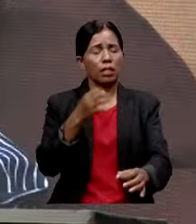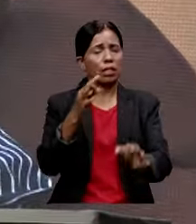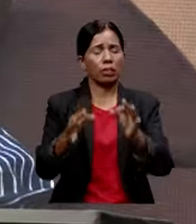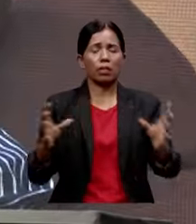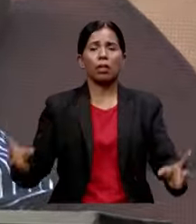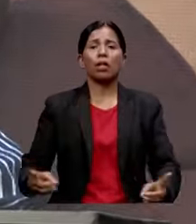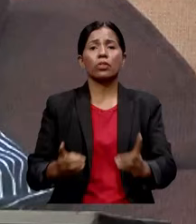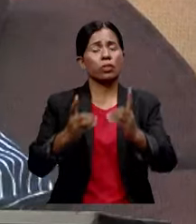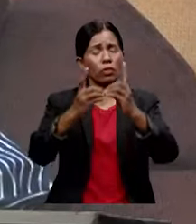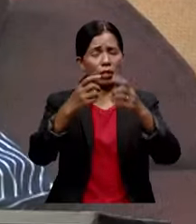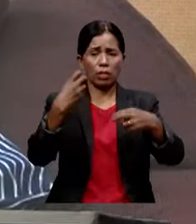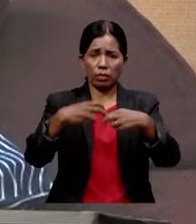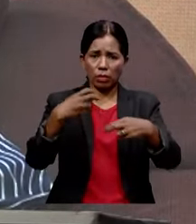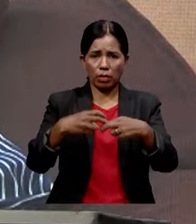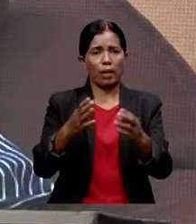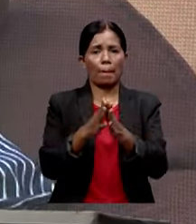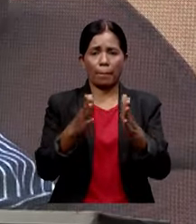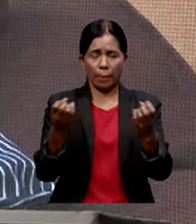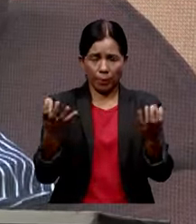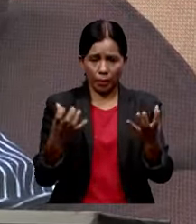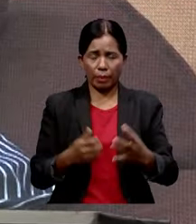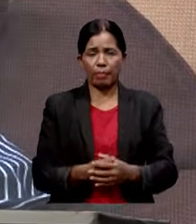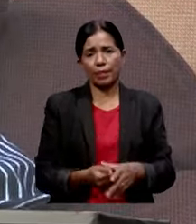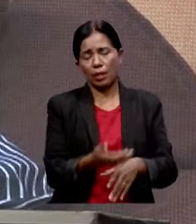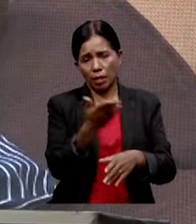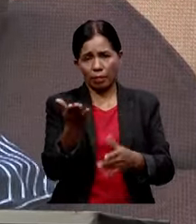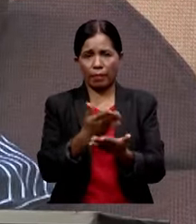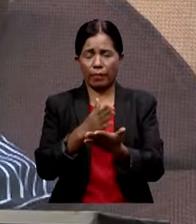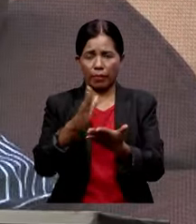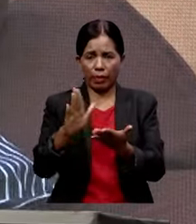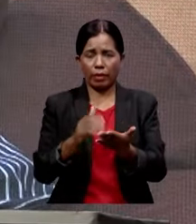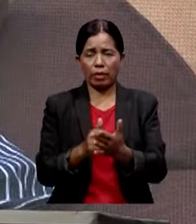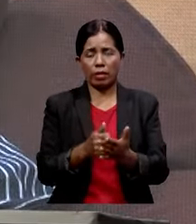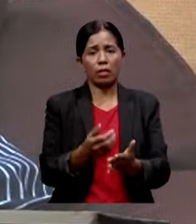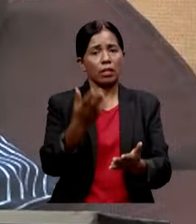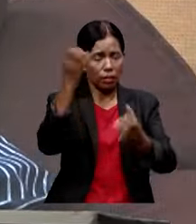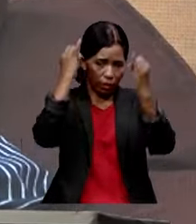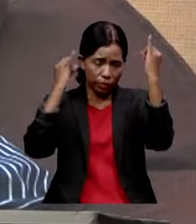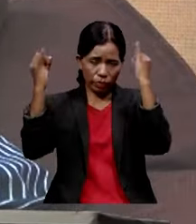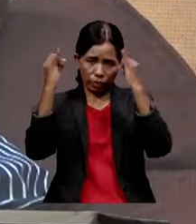enfrenta dificuldades do eu, hein? Ime fahe. Informação